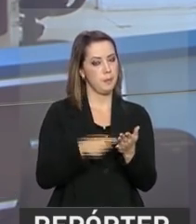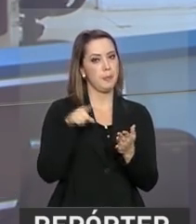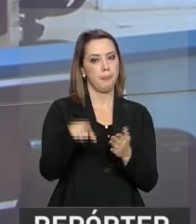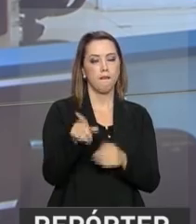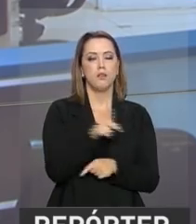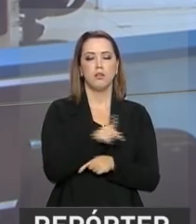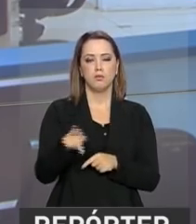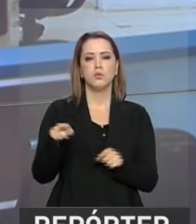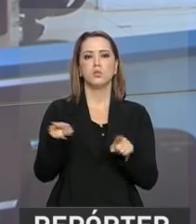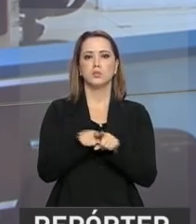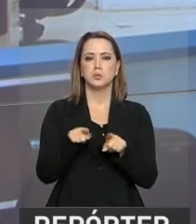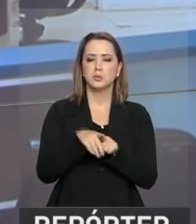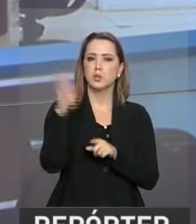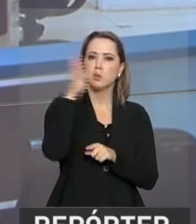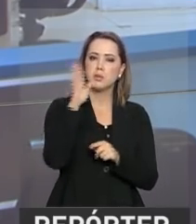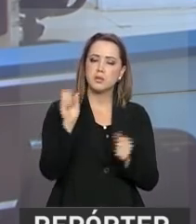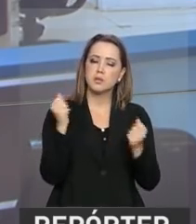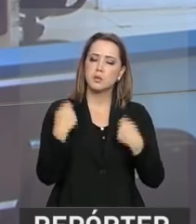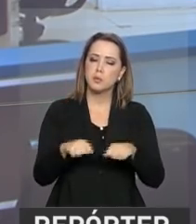Brasil precisa ser